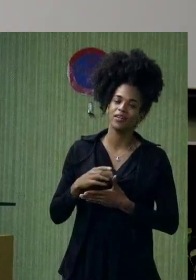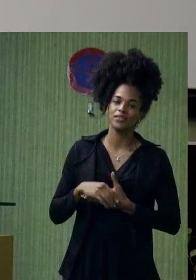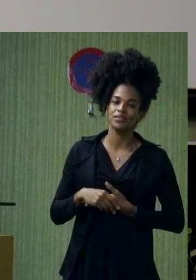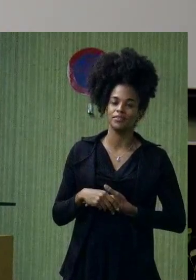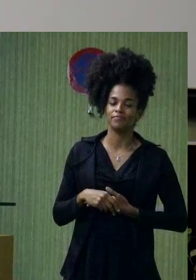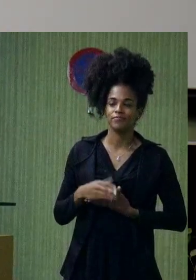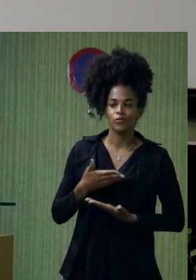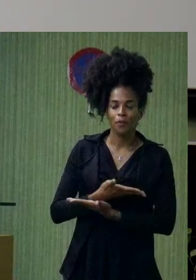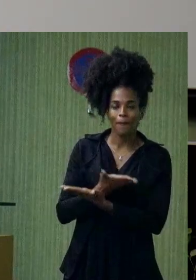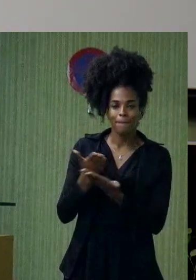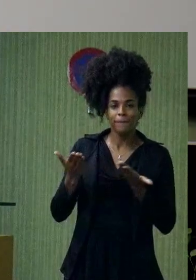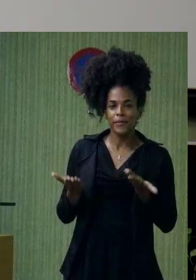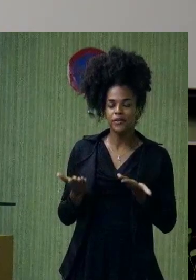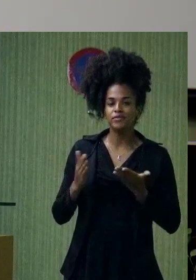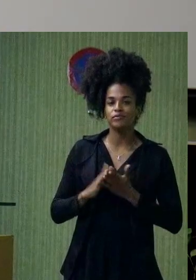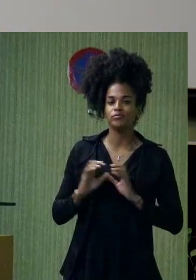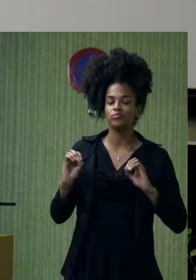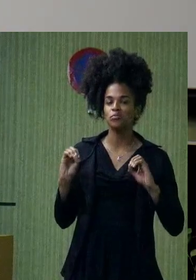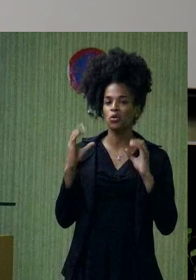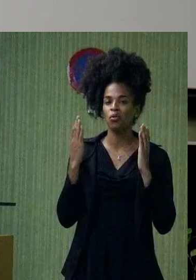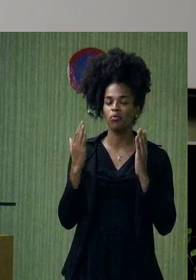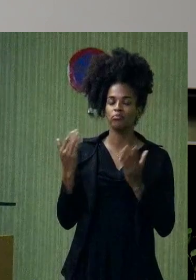presença muito